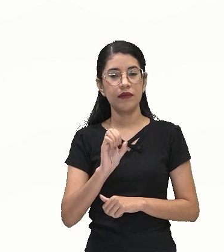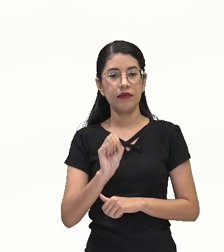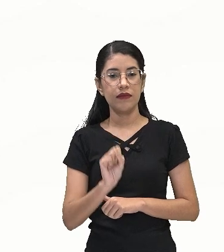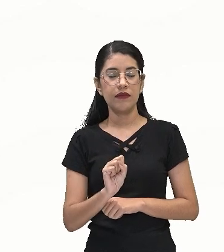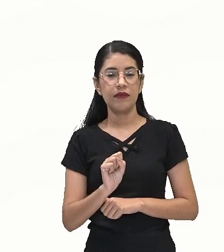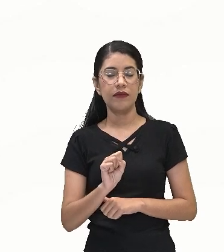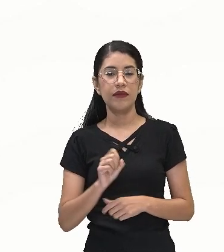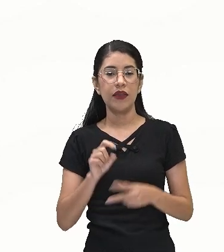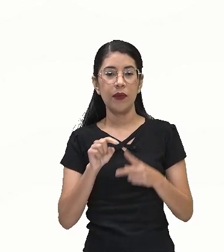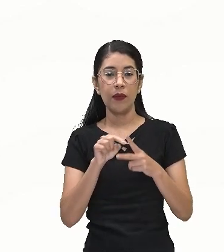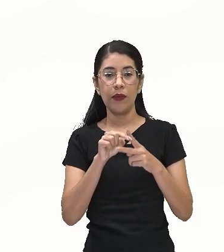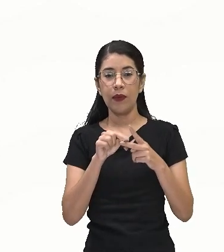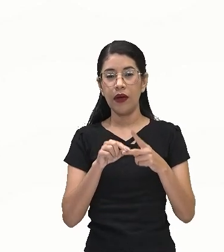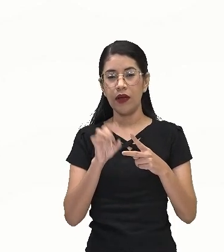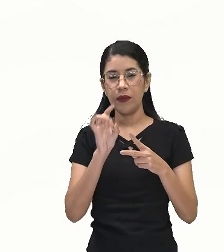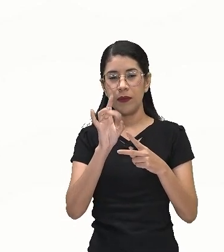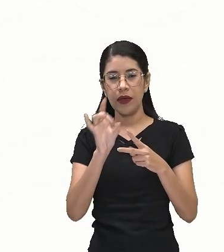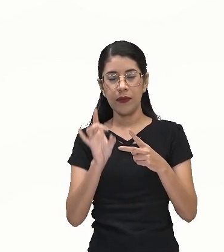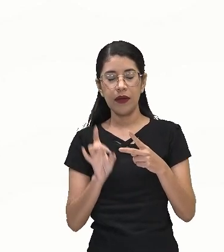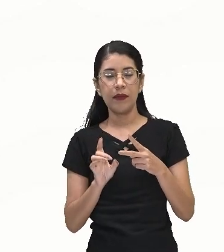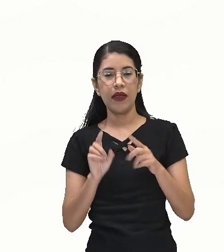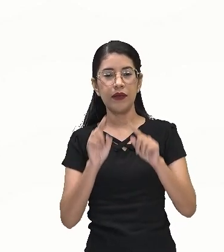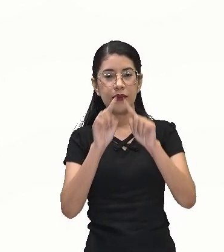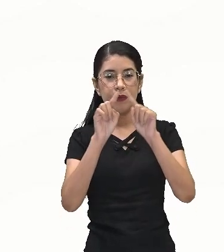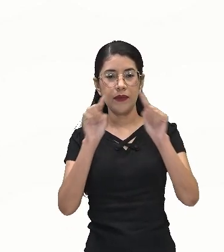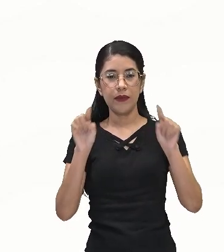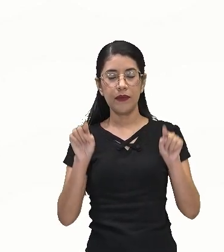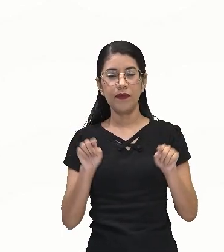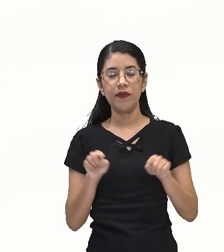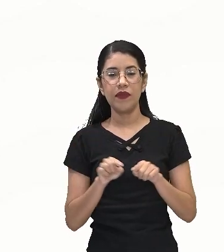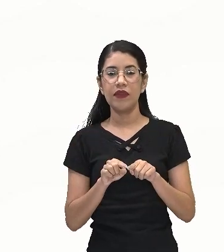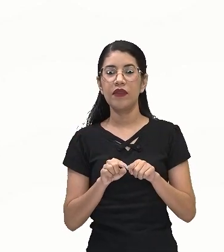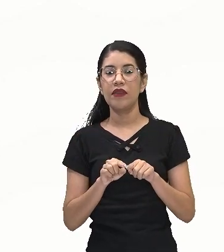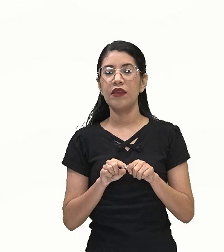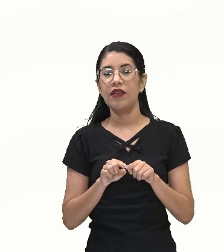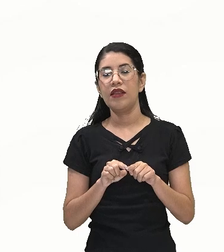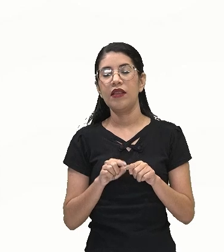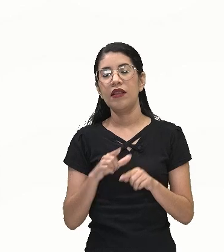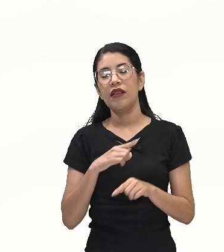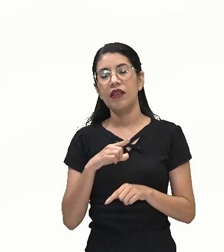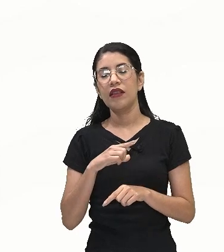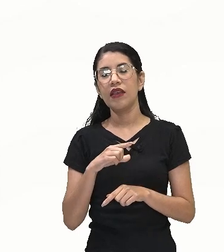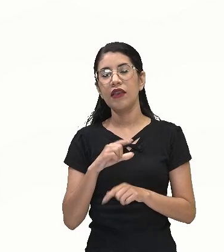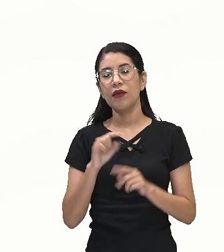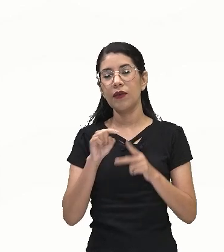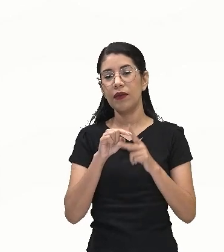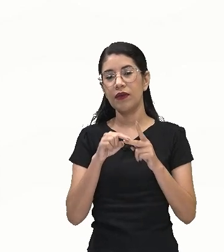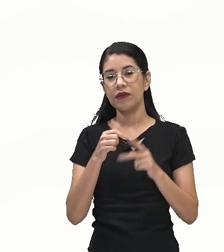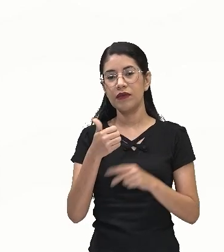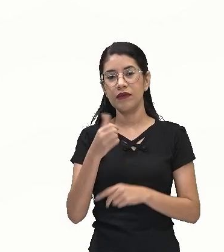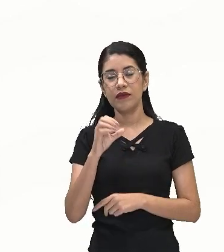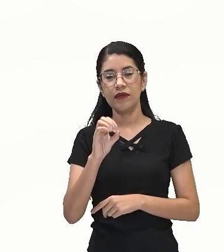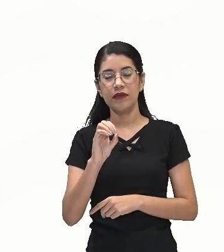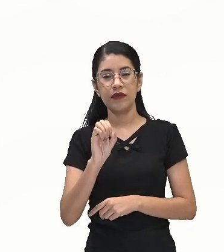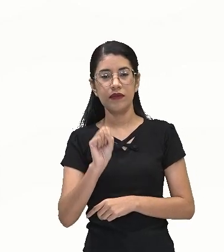sei que cada ângulo do meu pentágono regular vai medir 108 graus, tá bom?